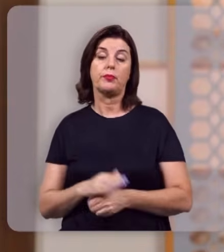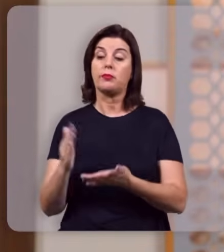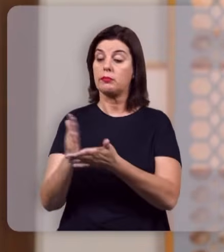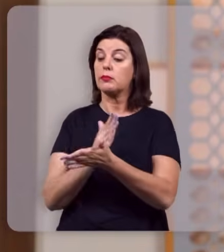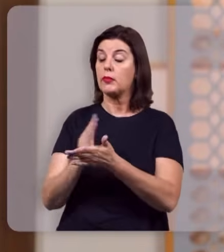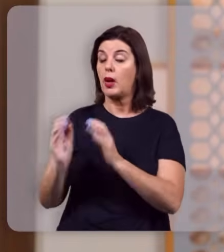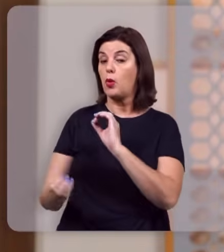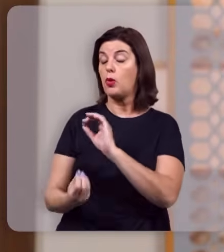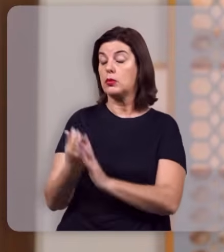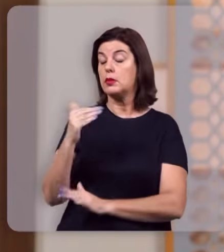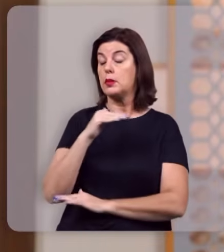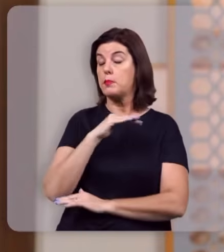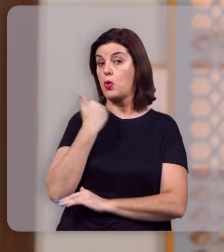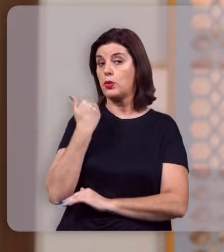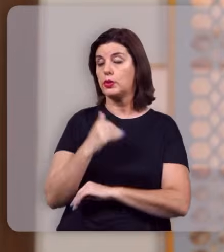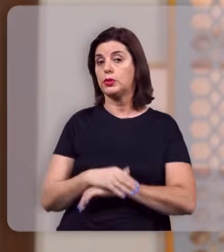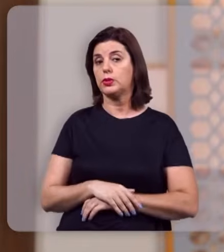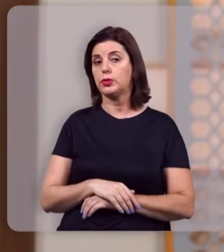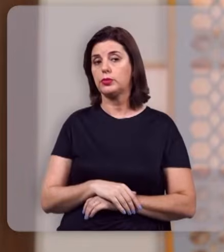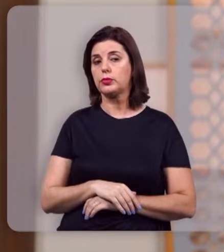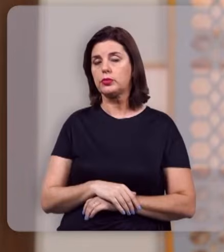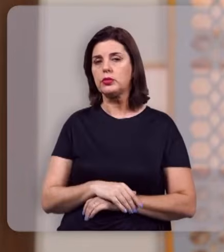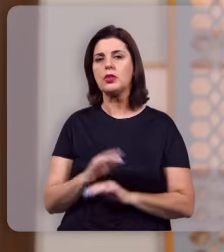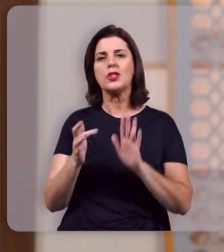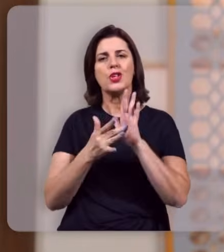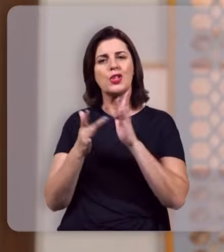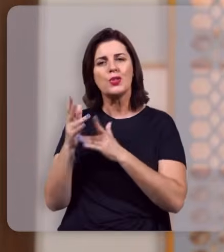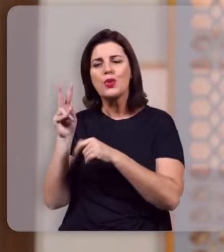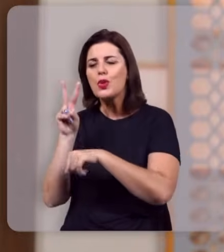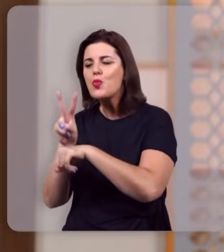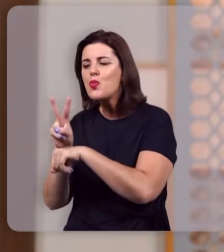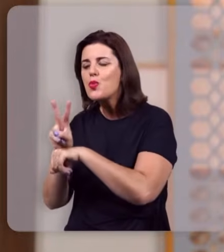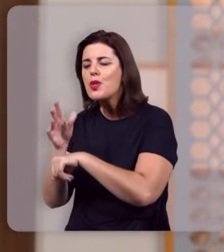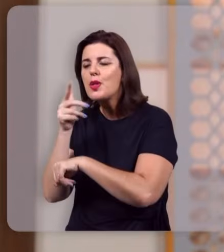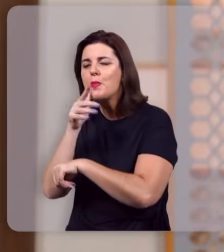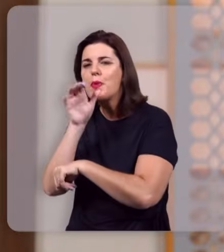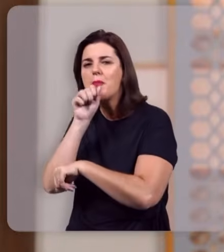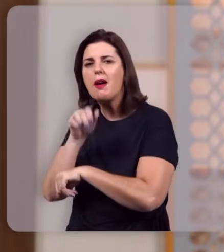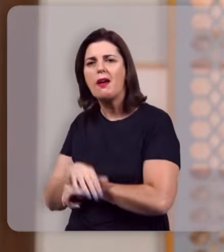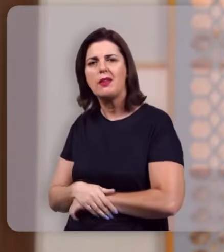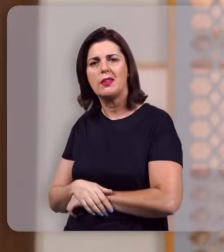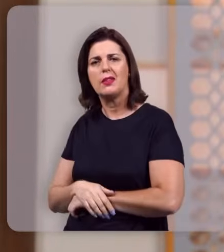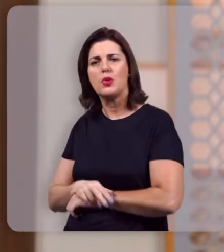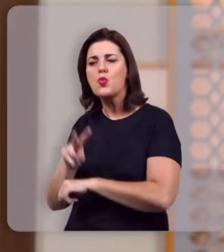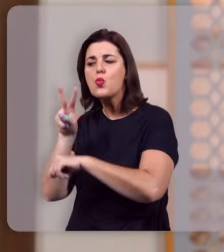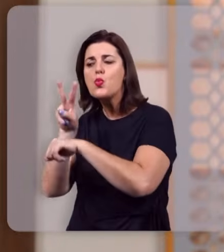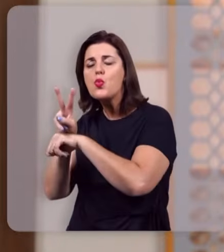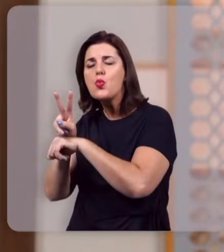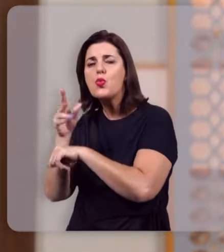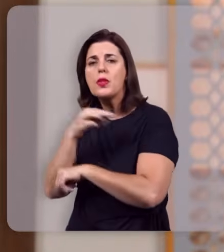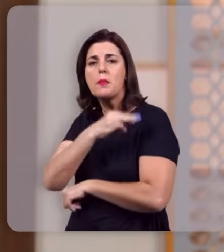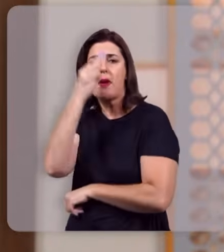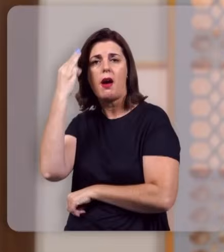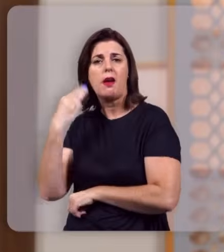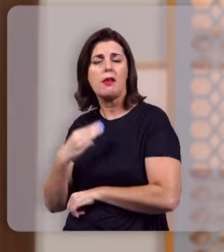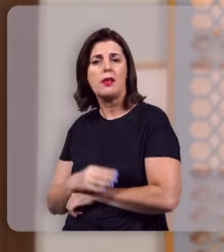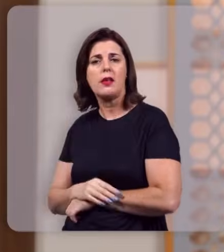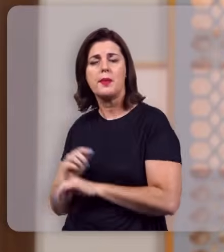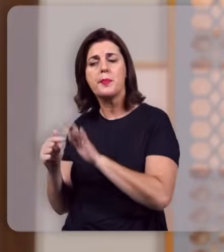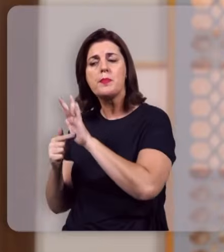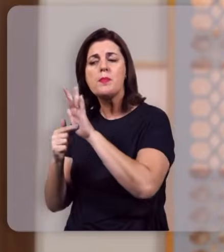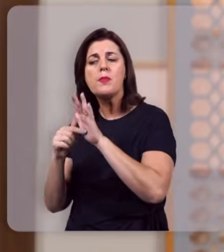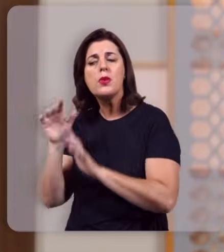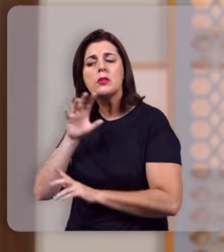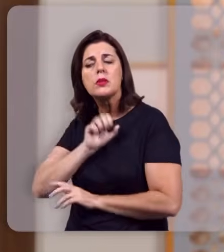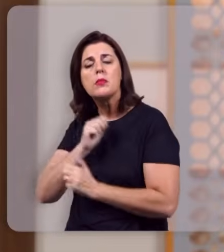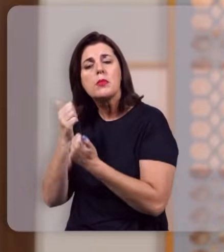Mesmo diante da morte, ele está cuidando da sua mãe, cuidando de Maria, demonstrando o seu